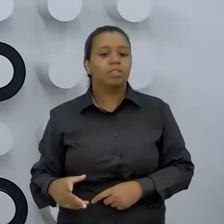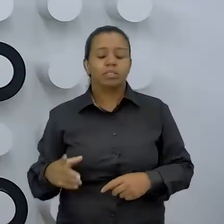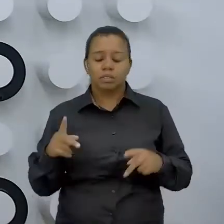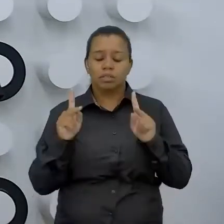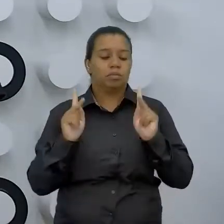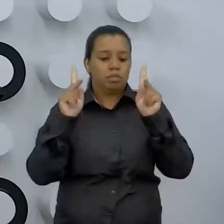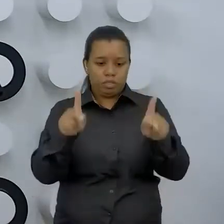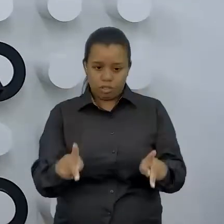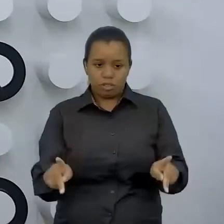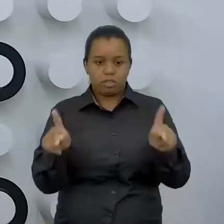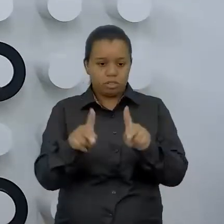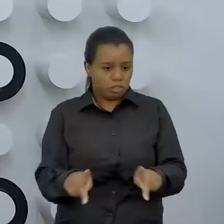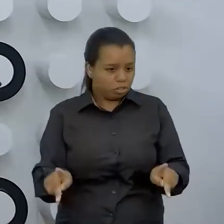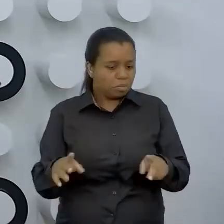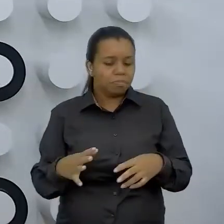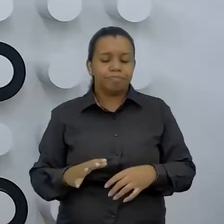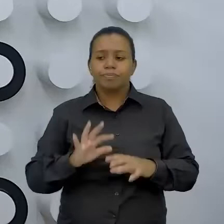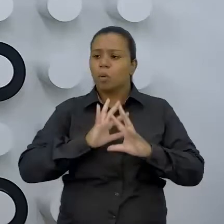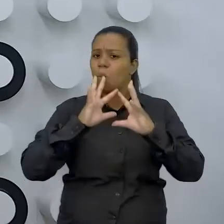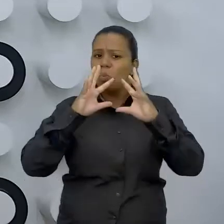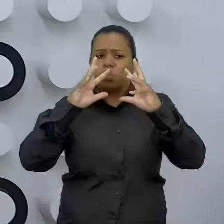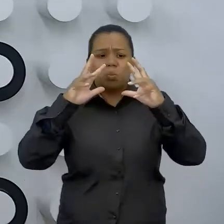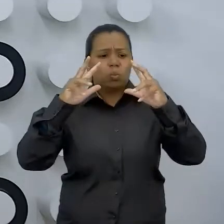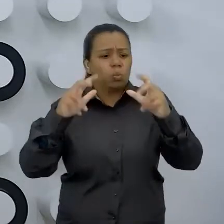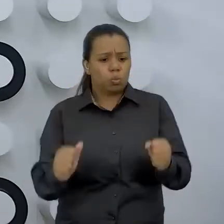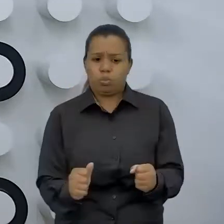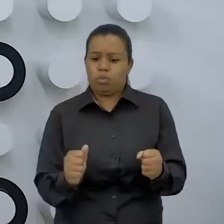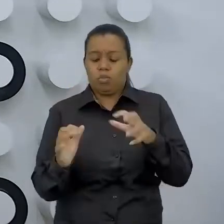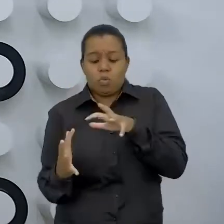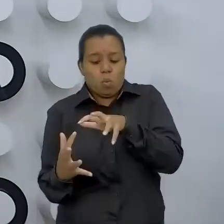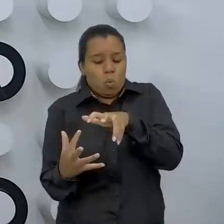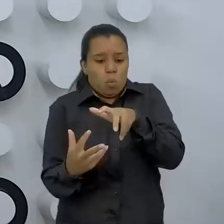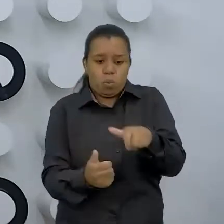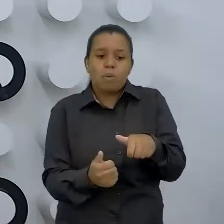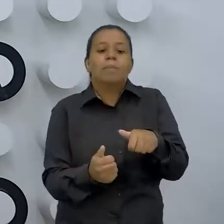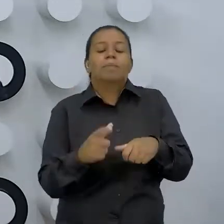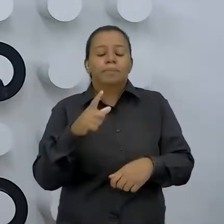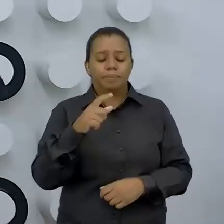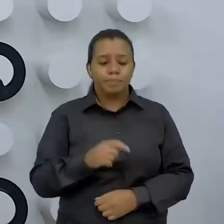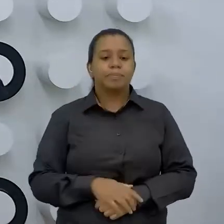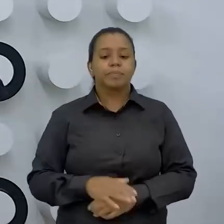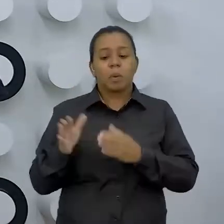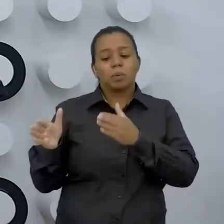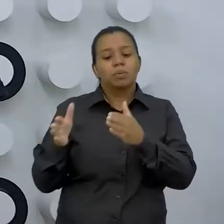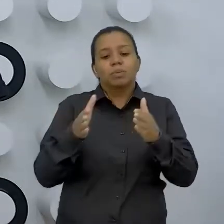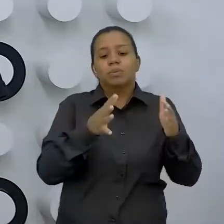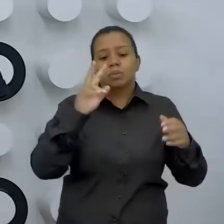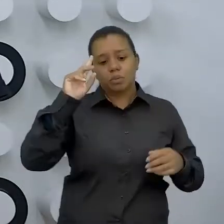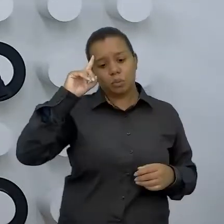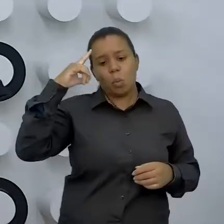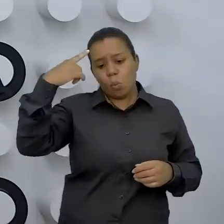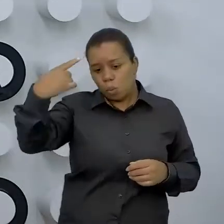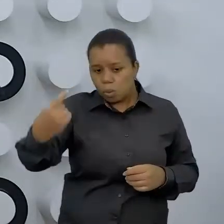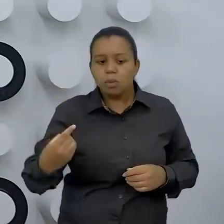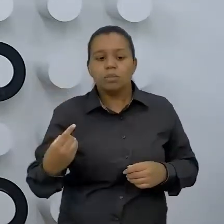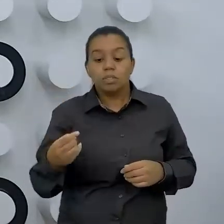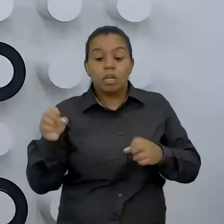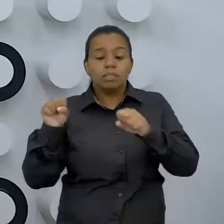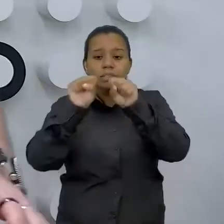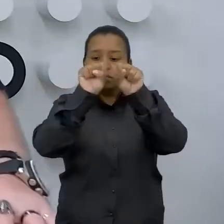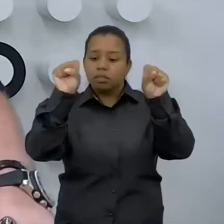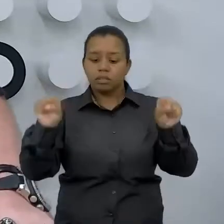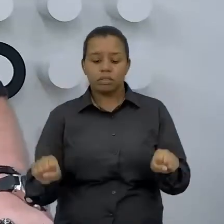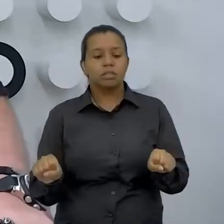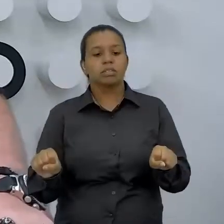diversos sistemas aí que abrangem, né, o nosso planeta e o nosso cotidiano, né? Então, quando a gente fala em sistemas, são esses